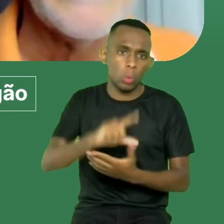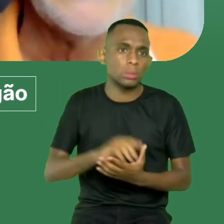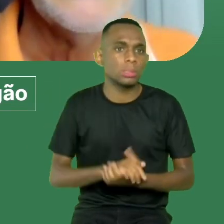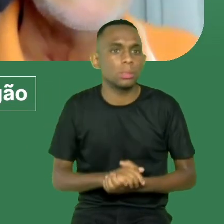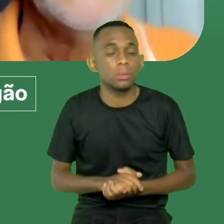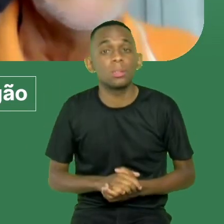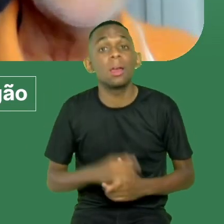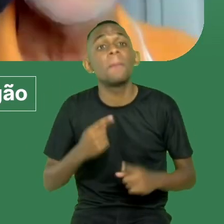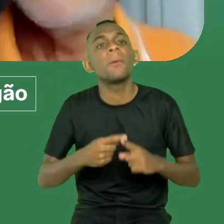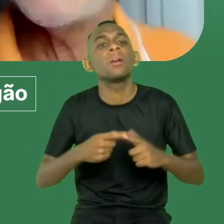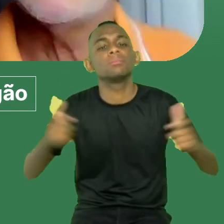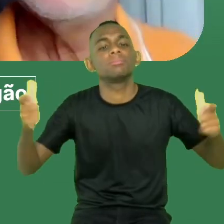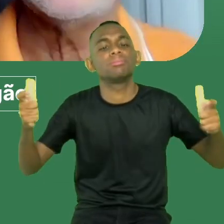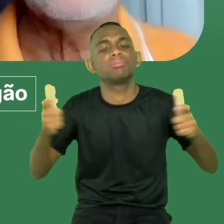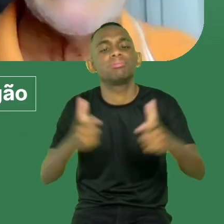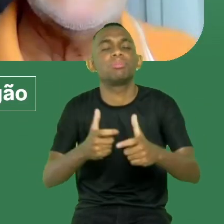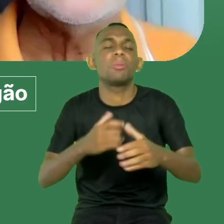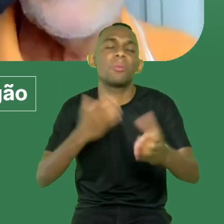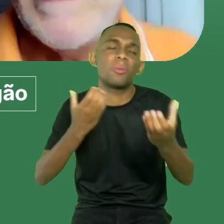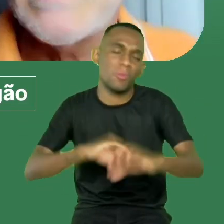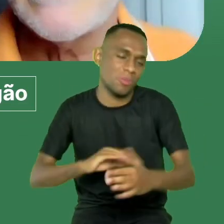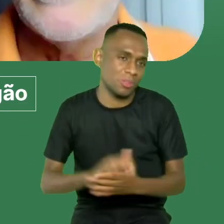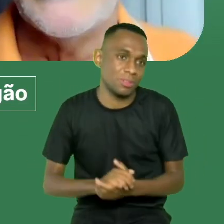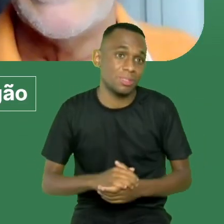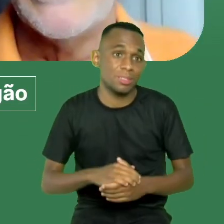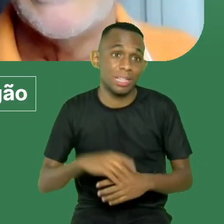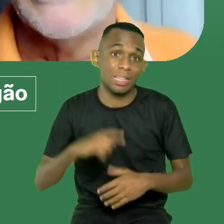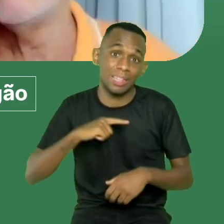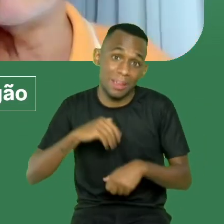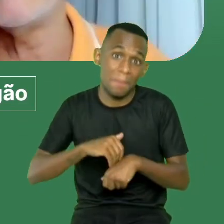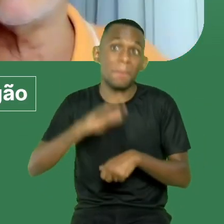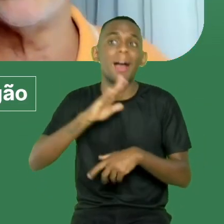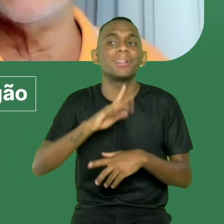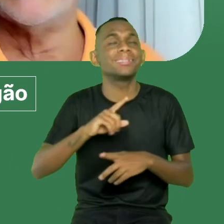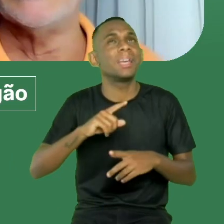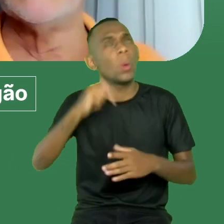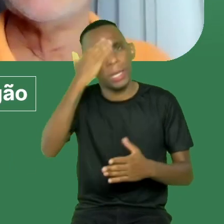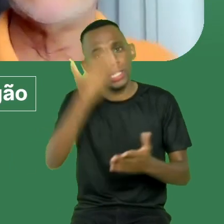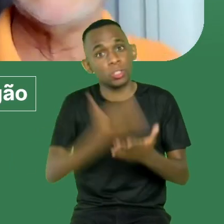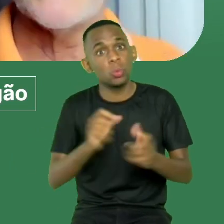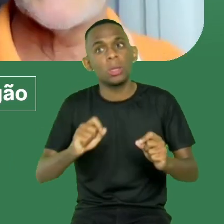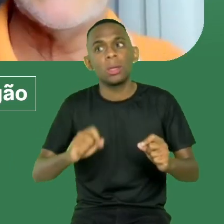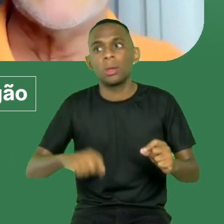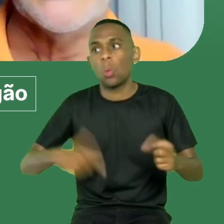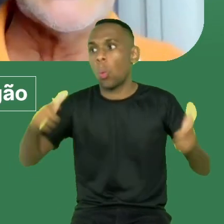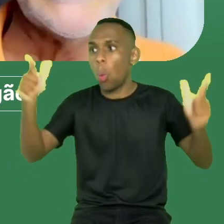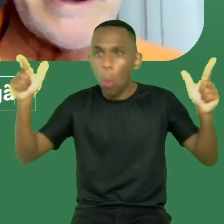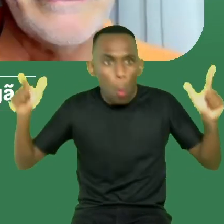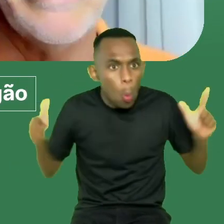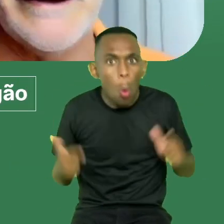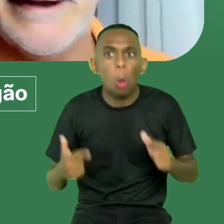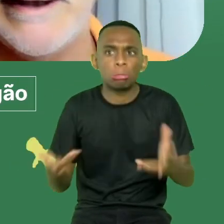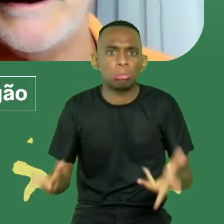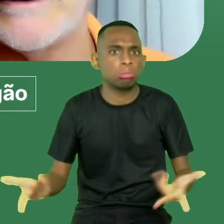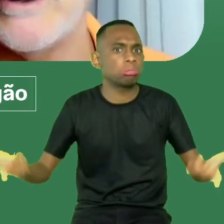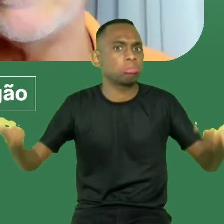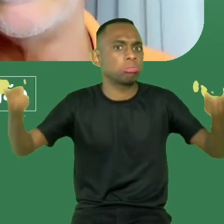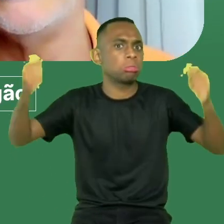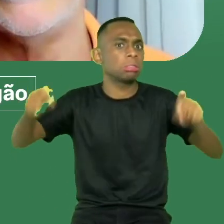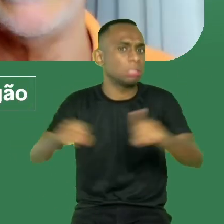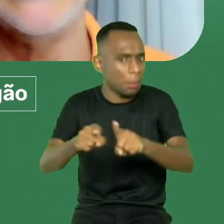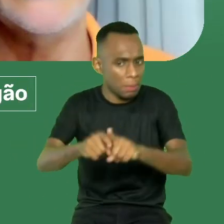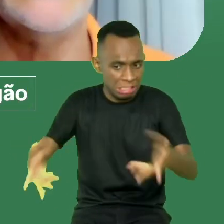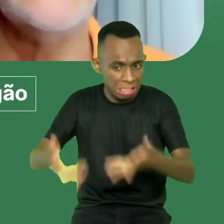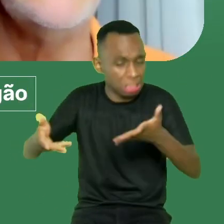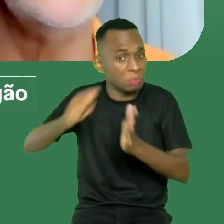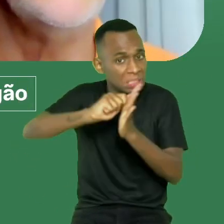concurso. Não, eu acho que tem mais competição hoje, né? Tá todo É. mundo se dedicando muito a escrever e